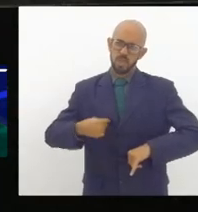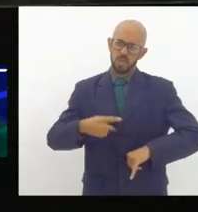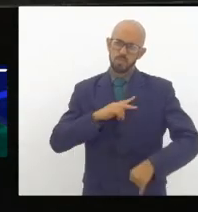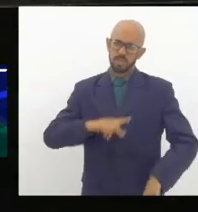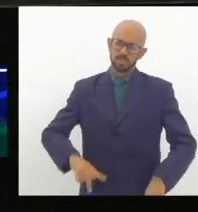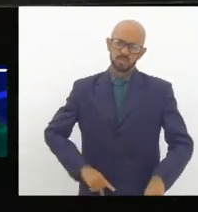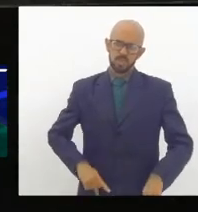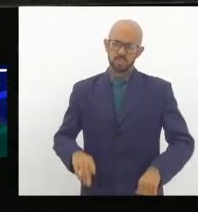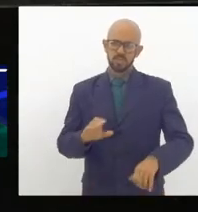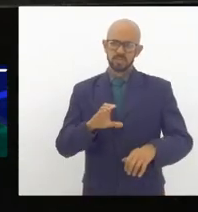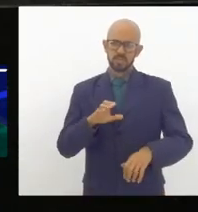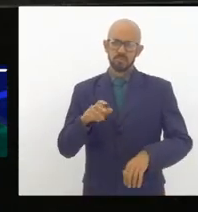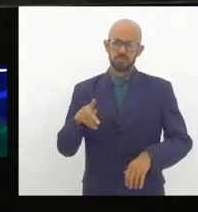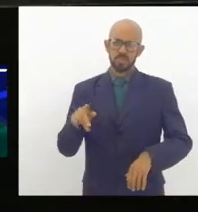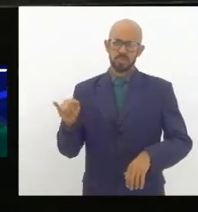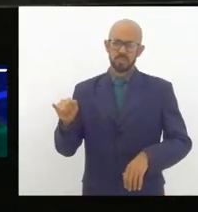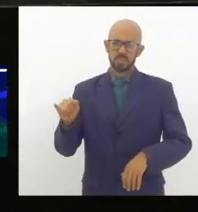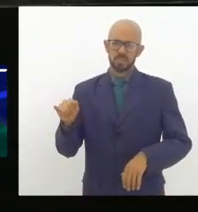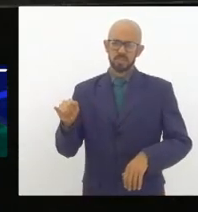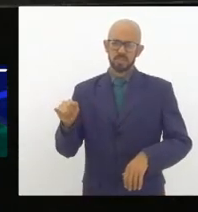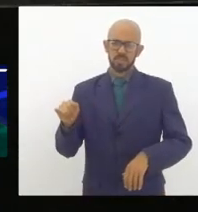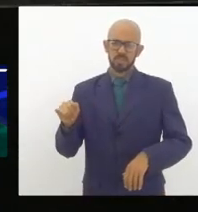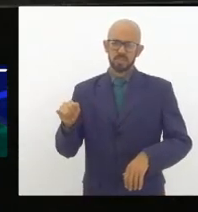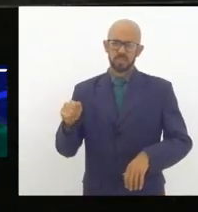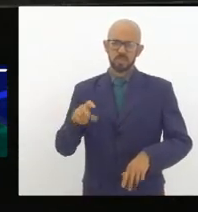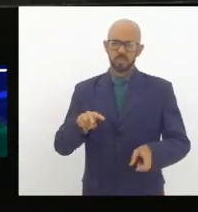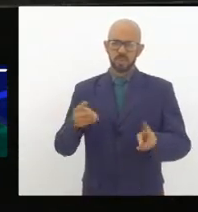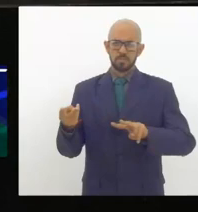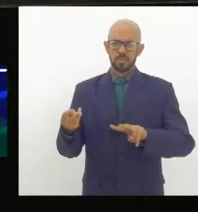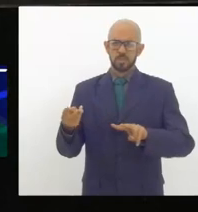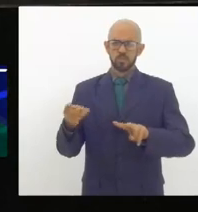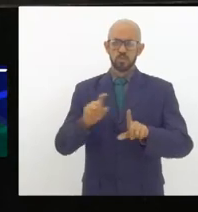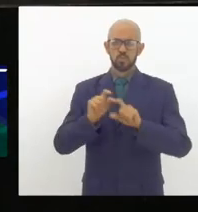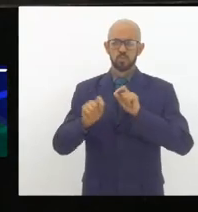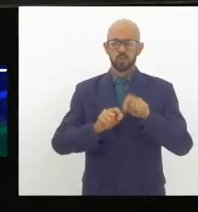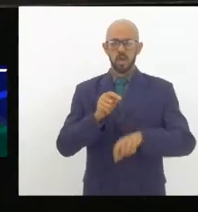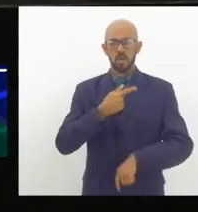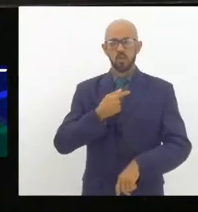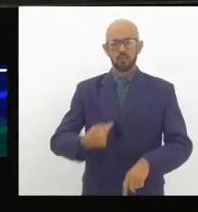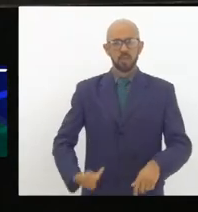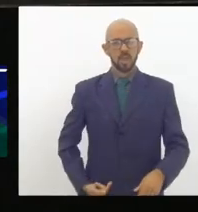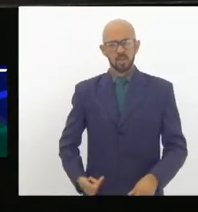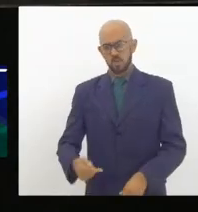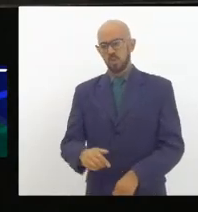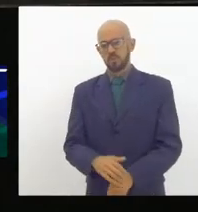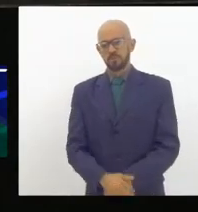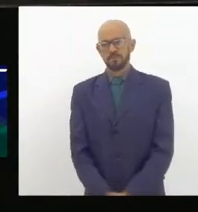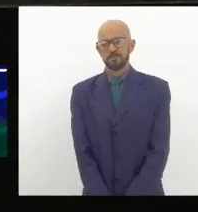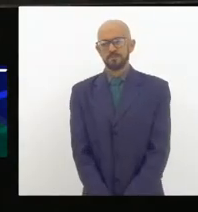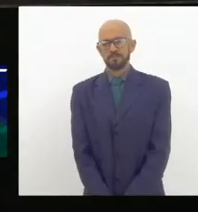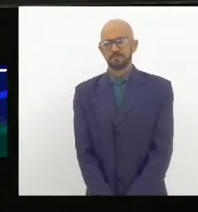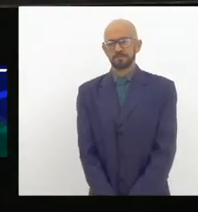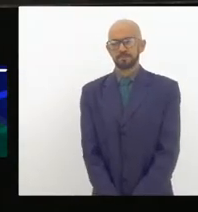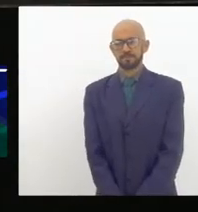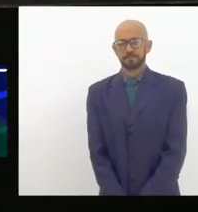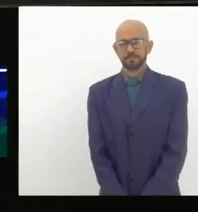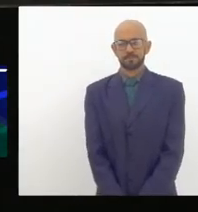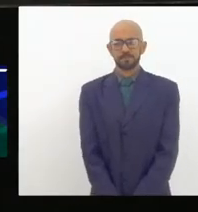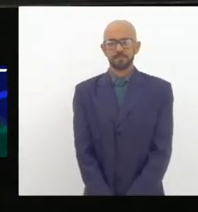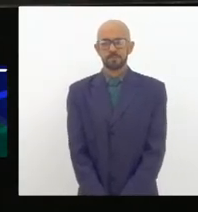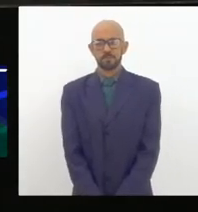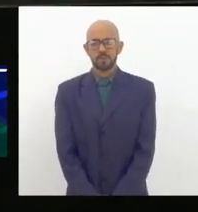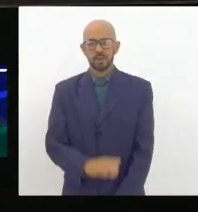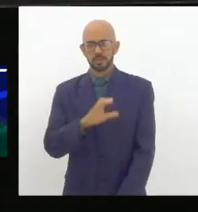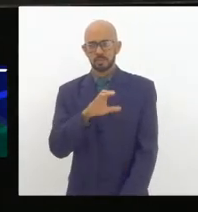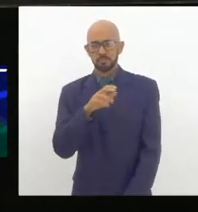presidente dessa comissão parlamentar de inquérito tô encaminhando ao governador do Estado e já a